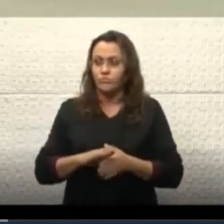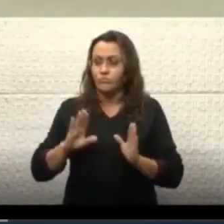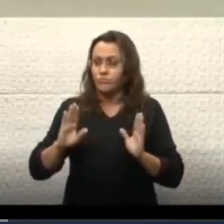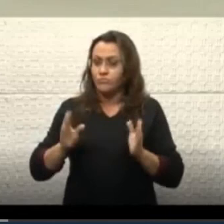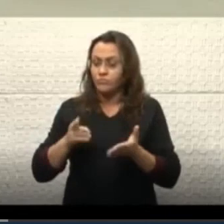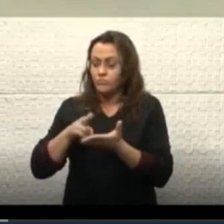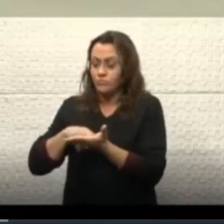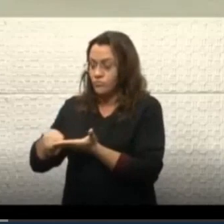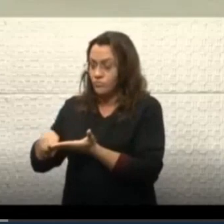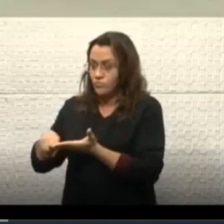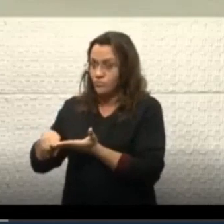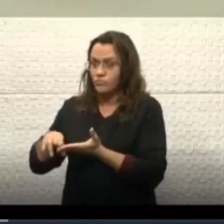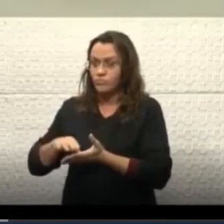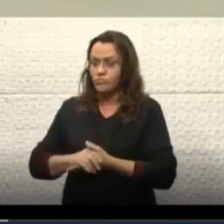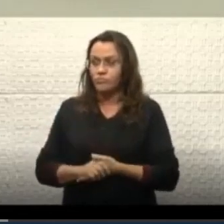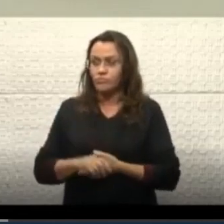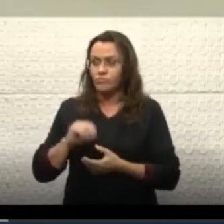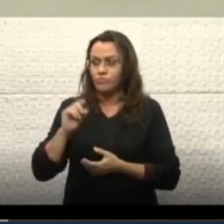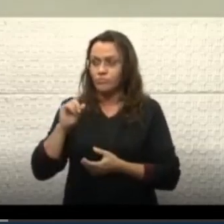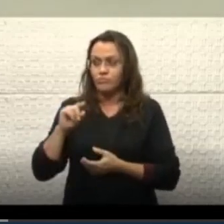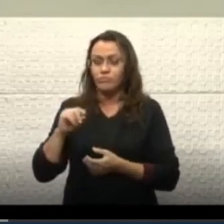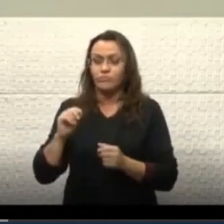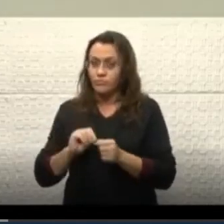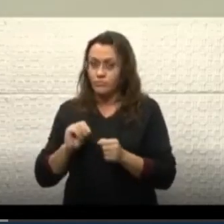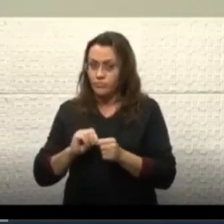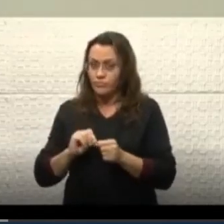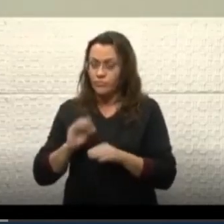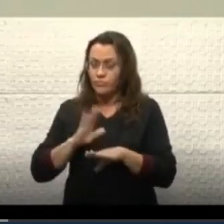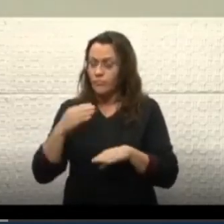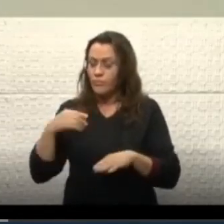direto para a lâmina. Vou fazer mais de uma também.